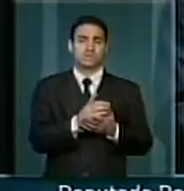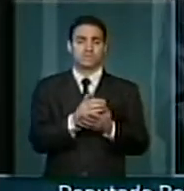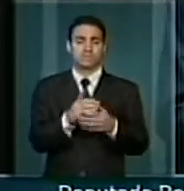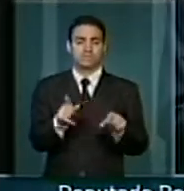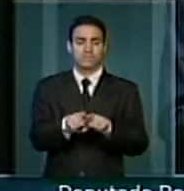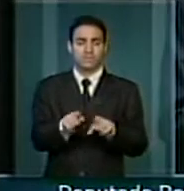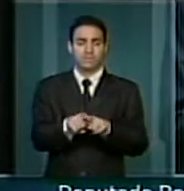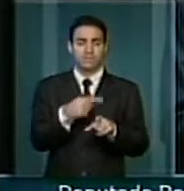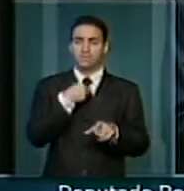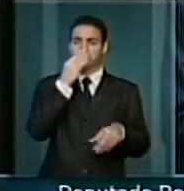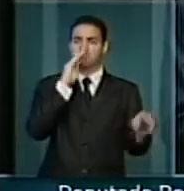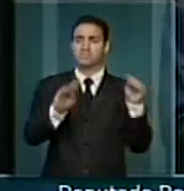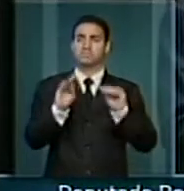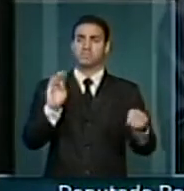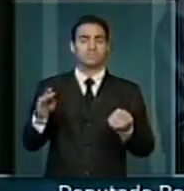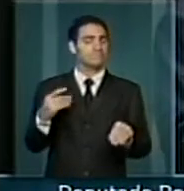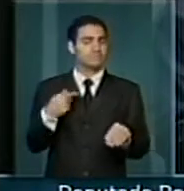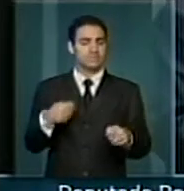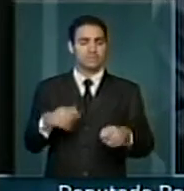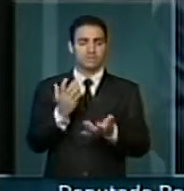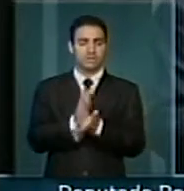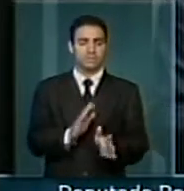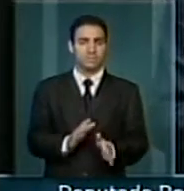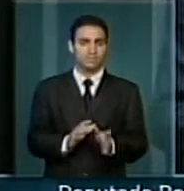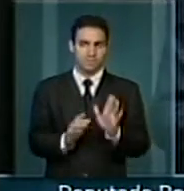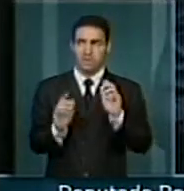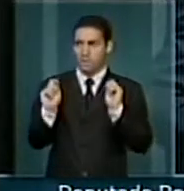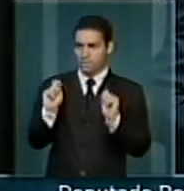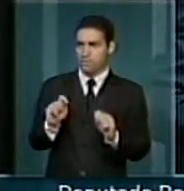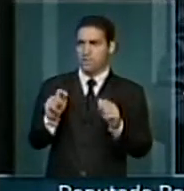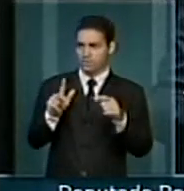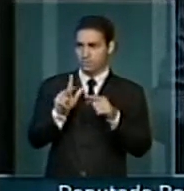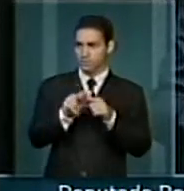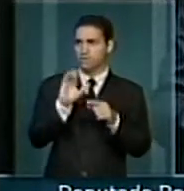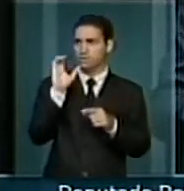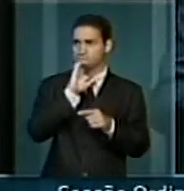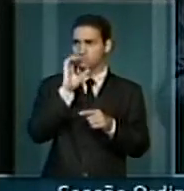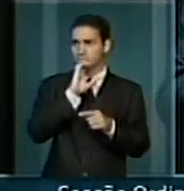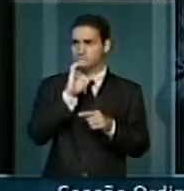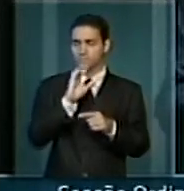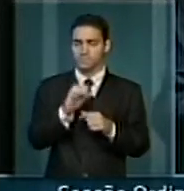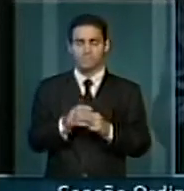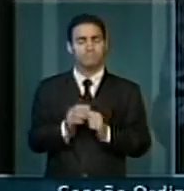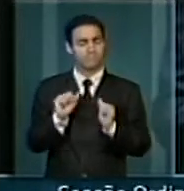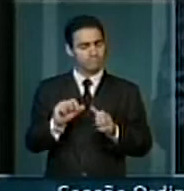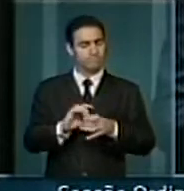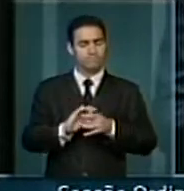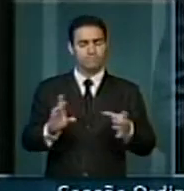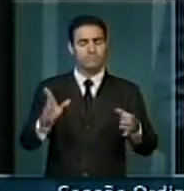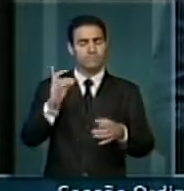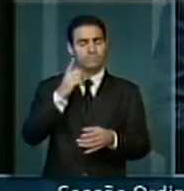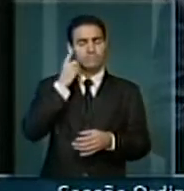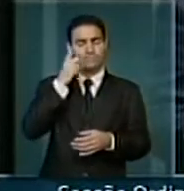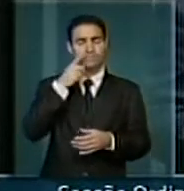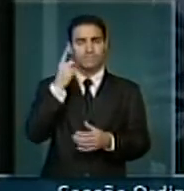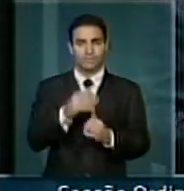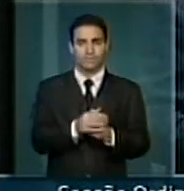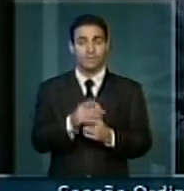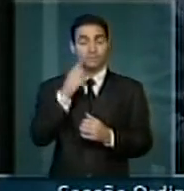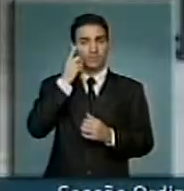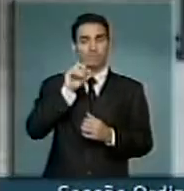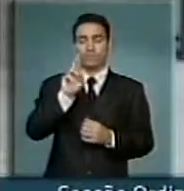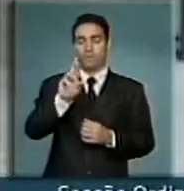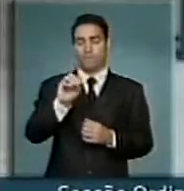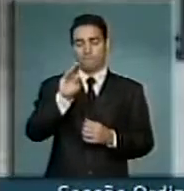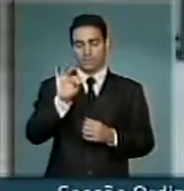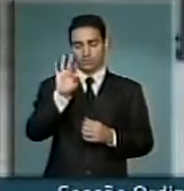de discriminações correlatas. Vossa Excelência me concede uma parte. Com muita honra, deputada Benedita da Silva. Deputado Roberto